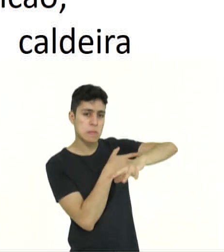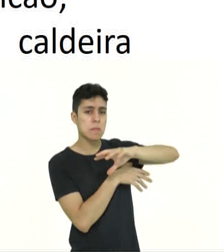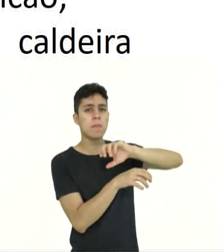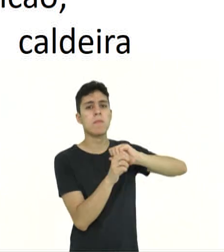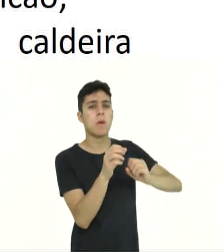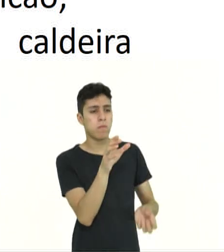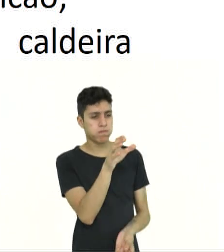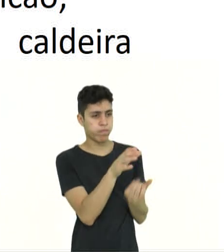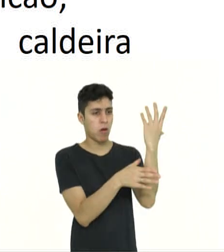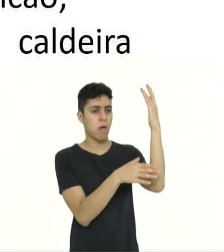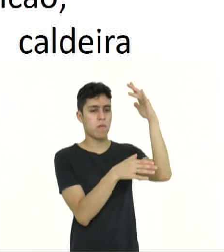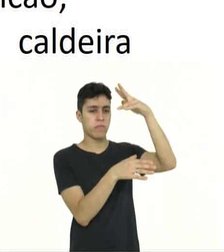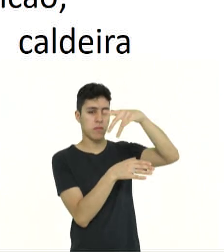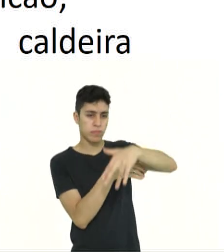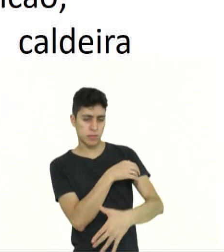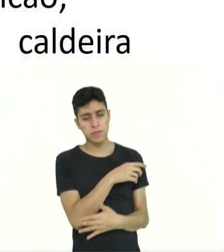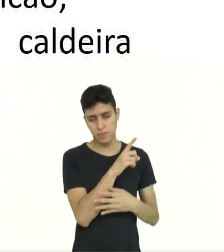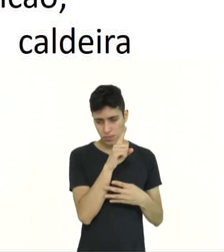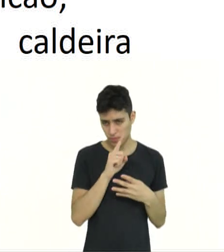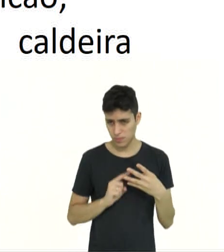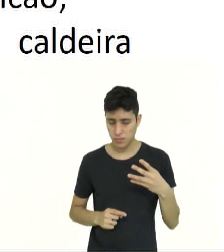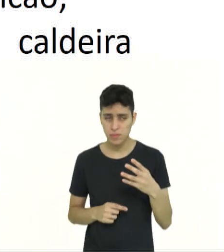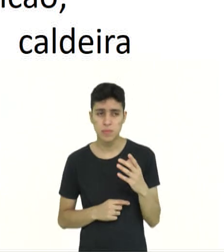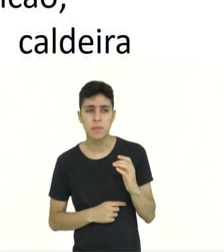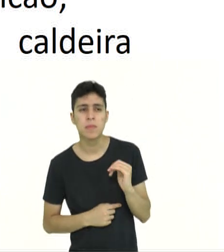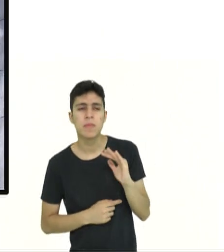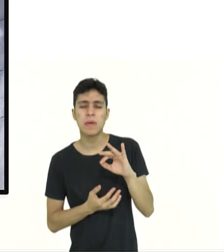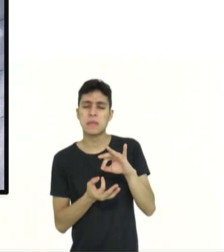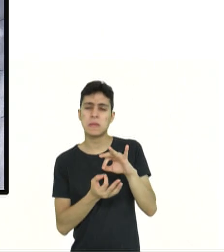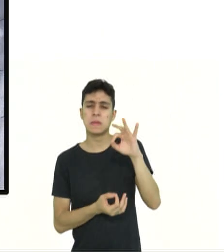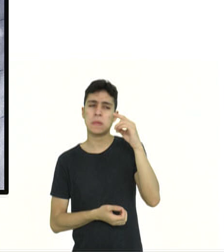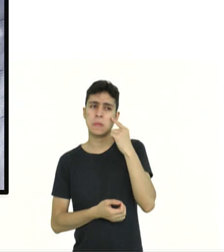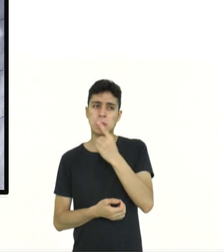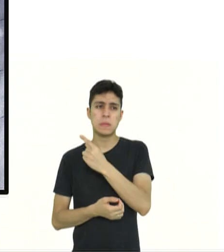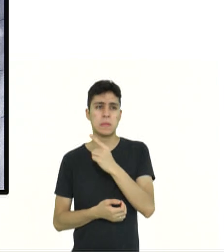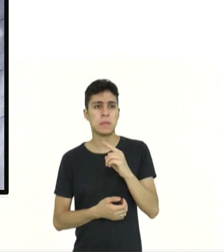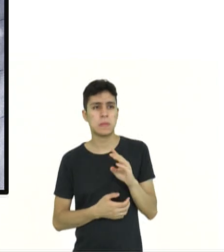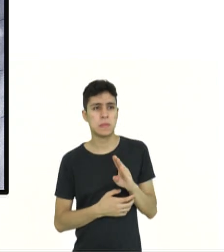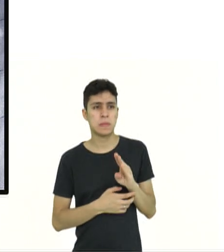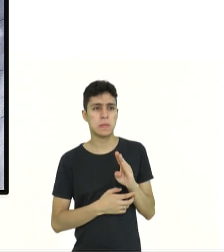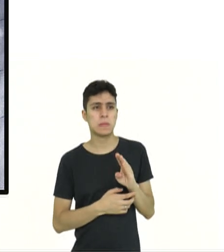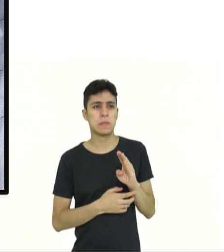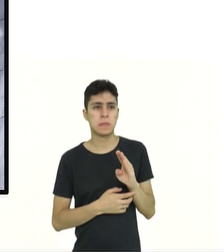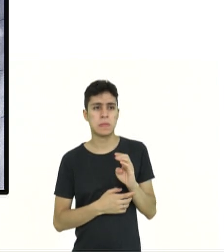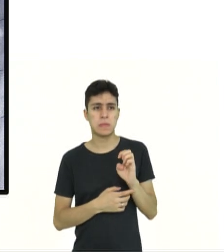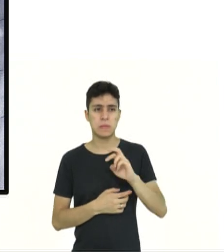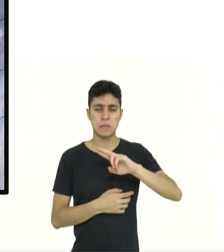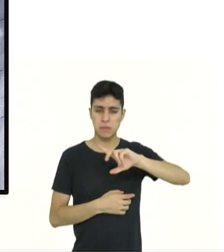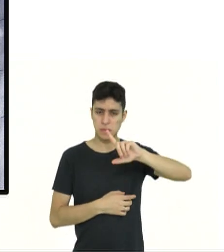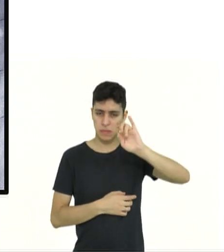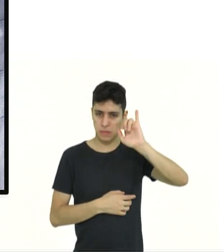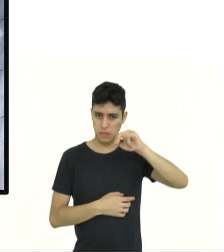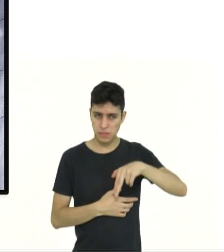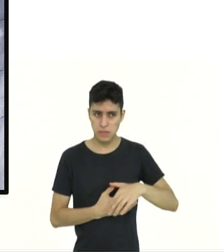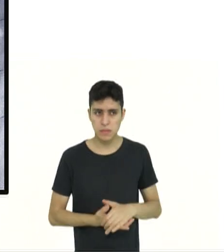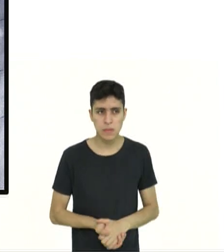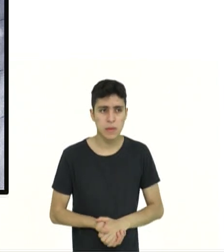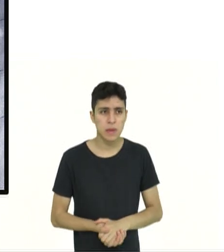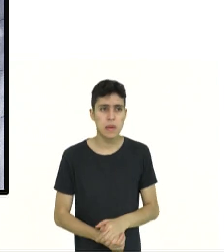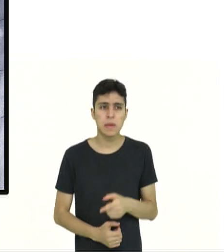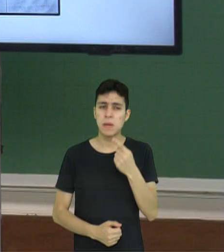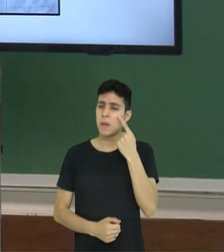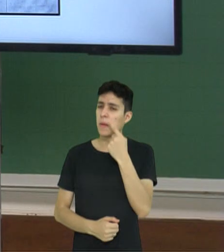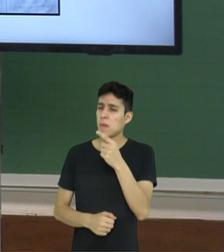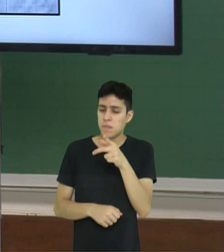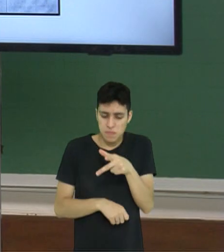erupção. Dos 4 aqui eu trouxe o mais alto deles, que é o Berlim, para a gente ver. Trouxe mais um mapa